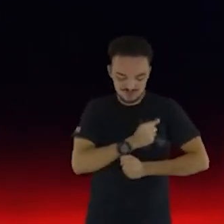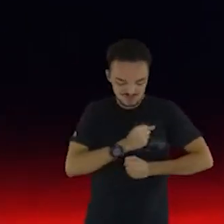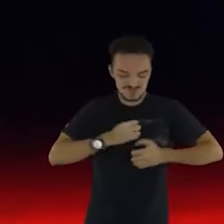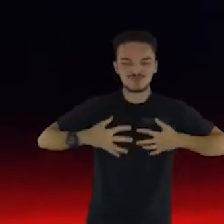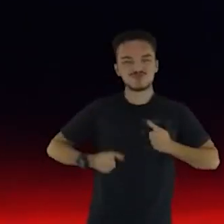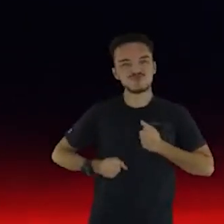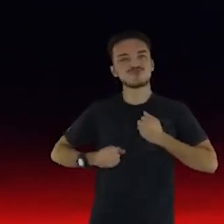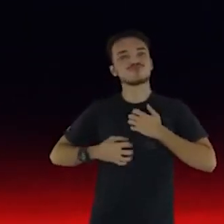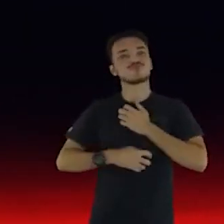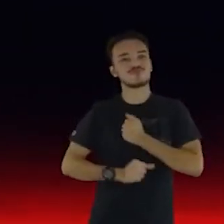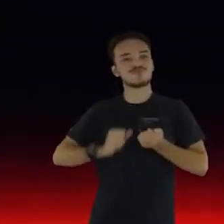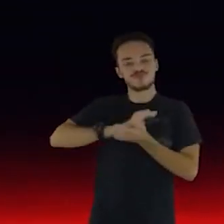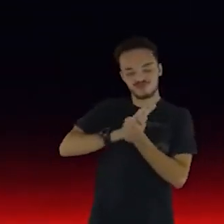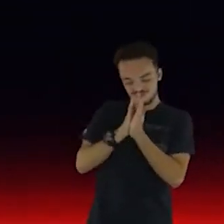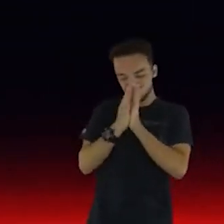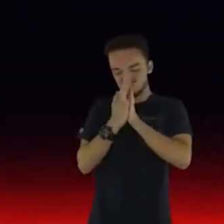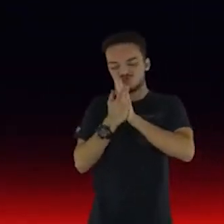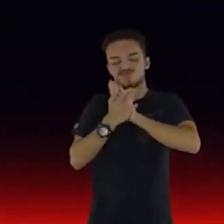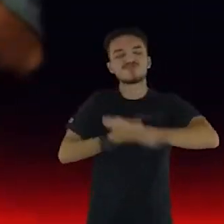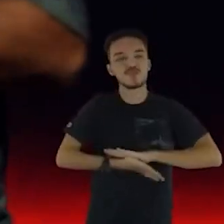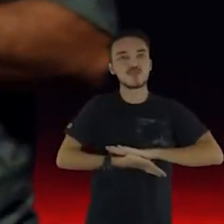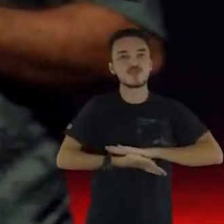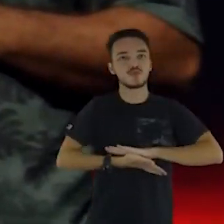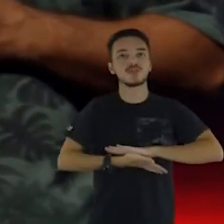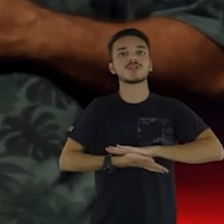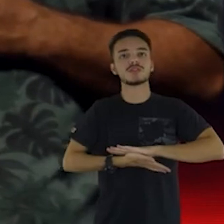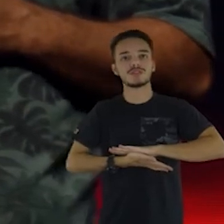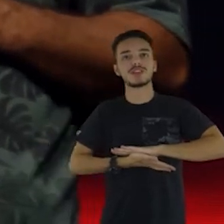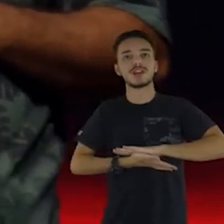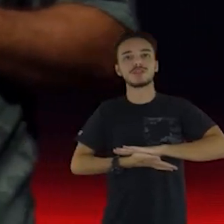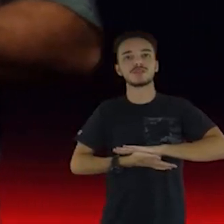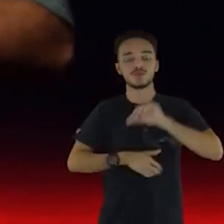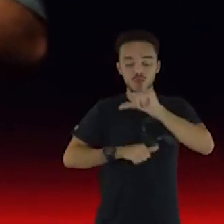amassados, ou até mesmo esticados por Ti nessa noite.